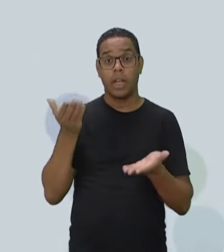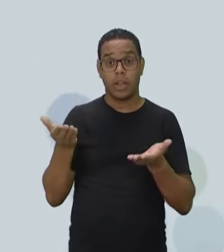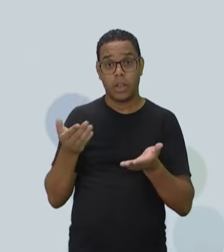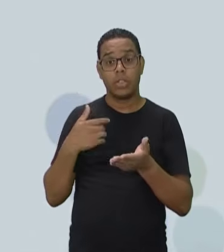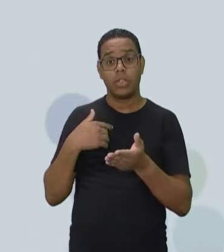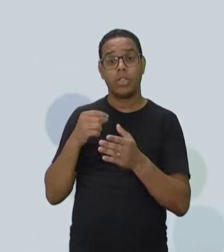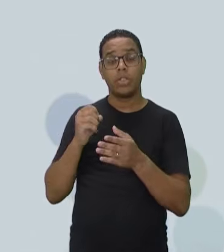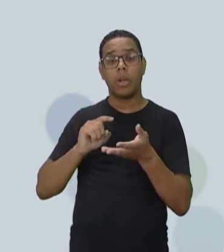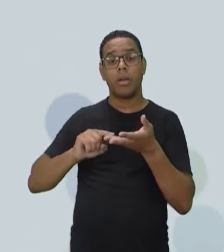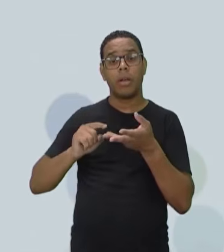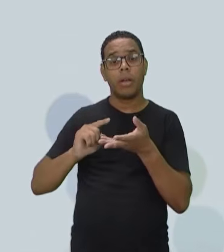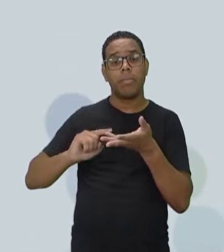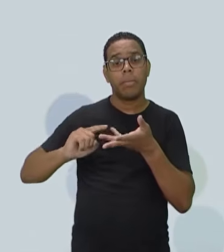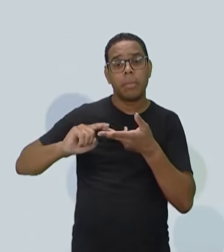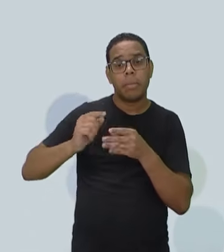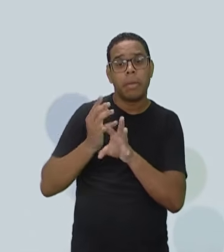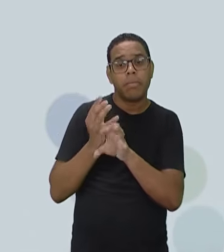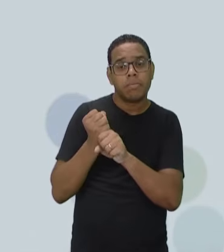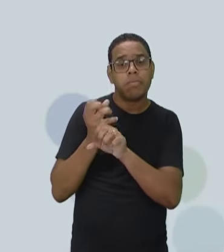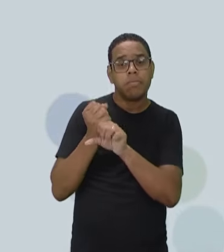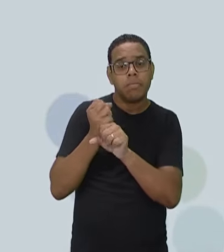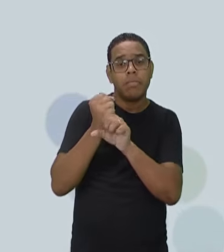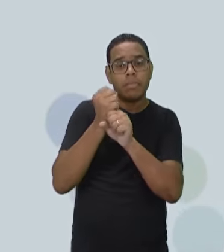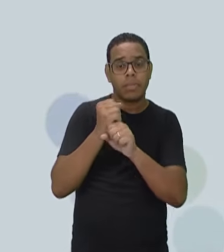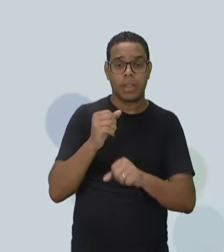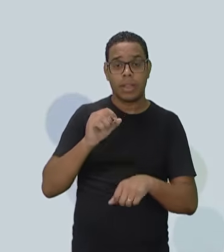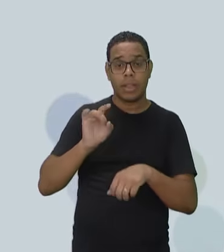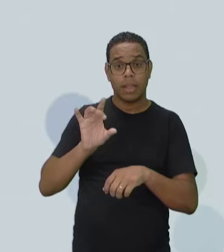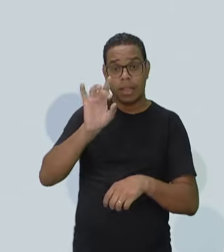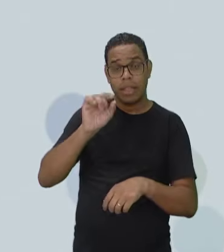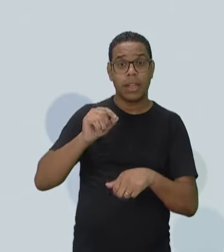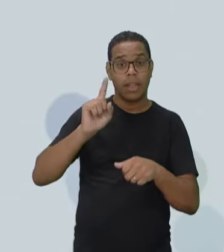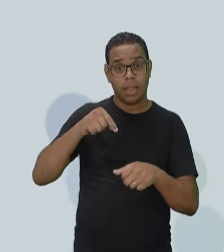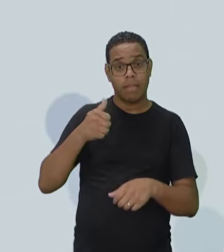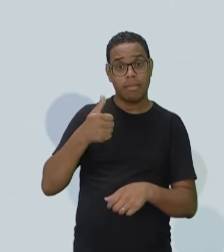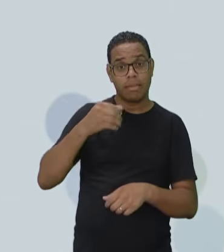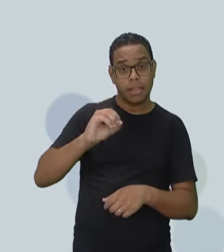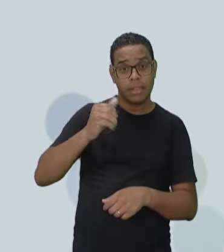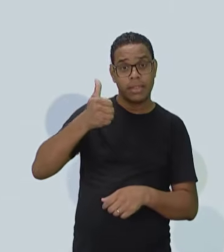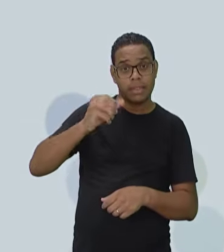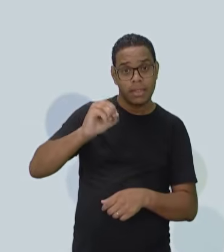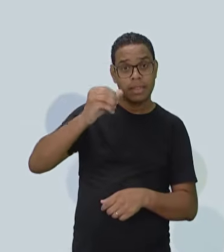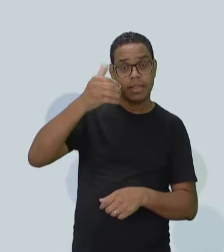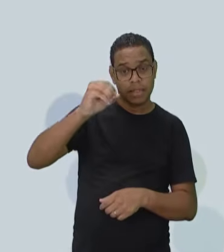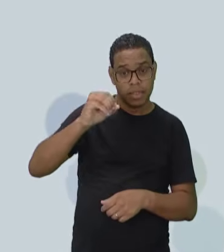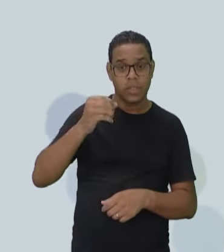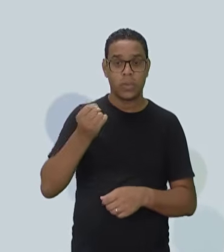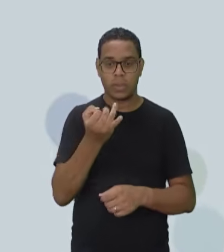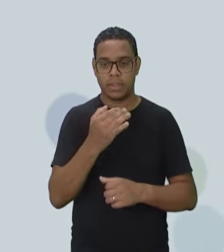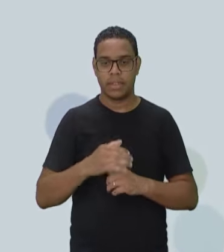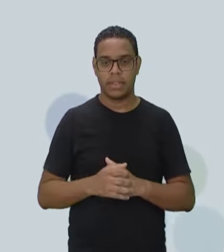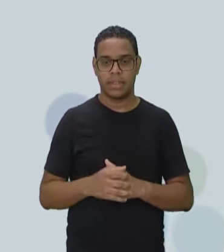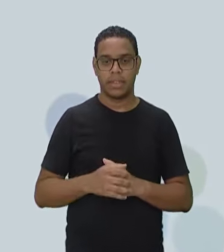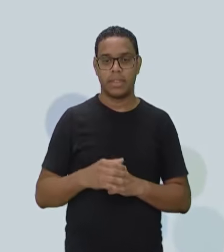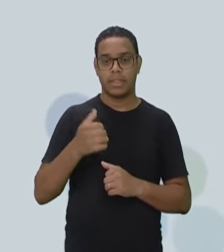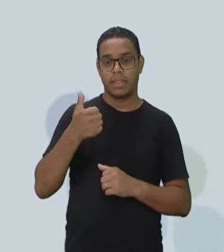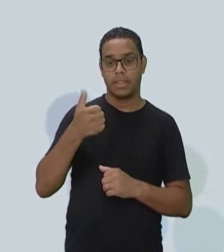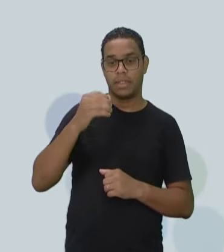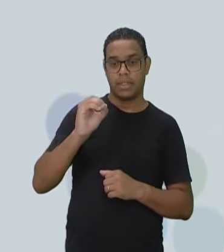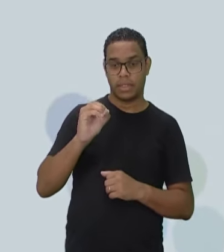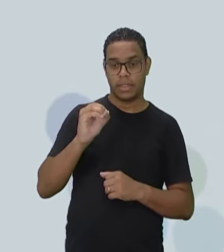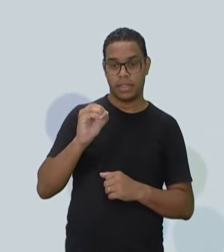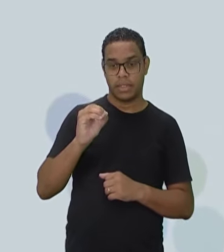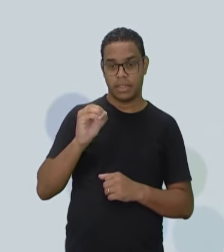gente contar aqui cada bombom valendo 10. Então, ficaria assim,